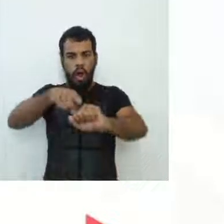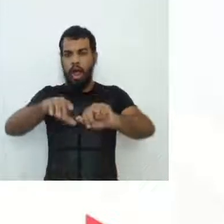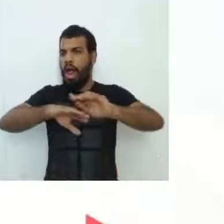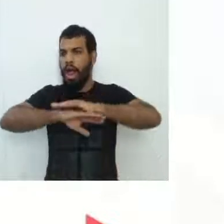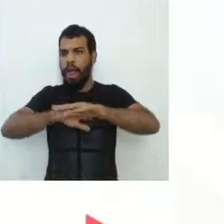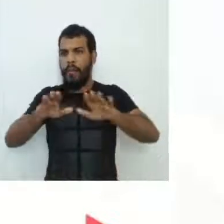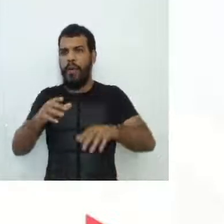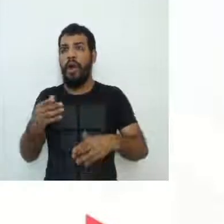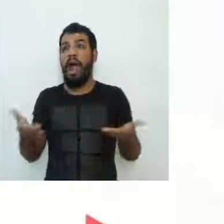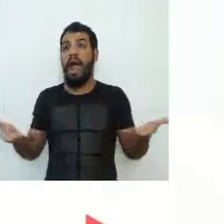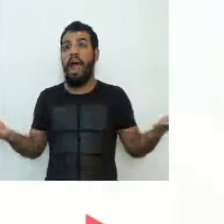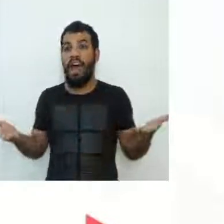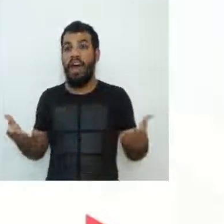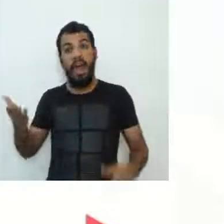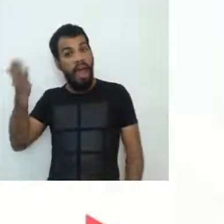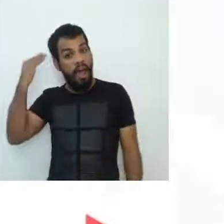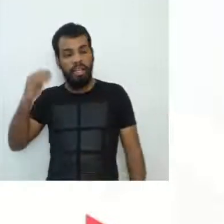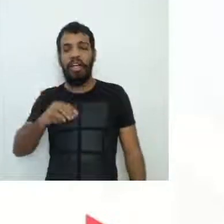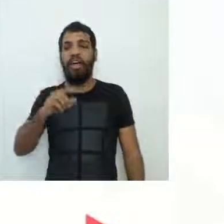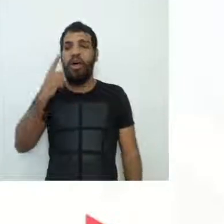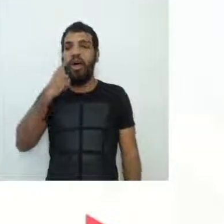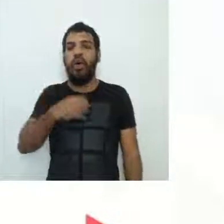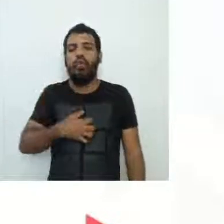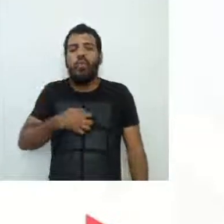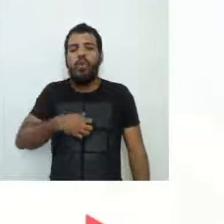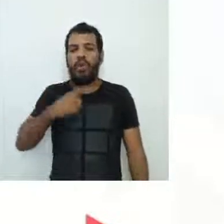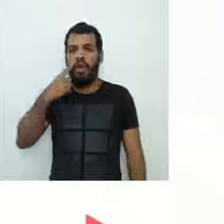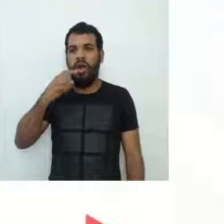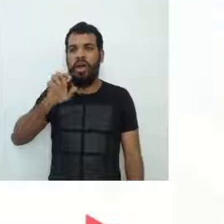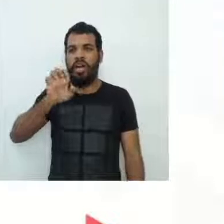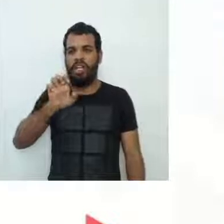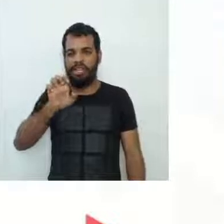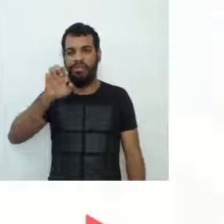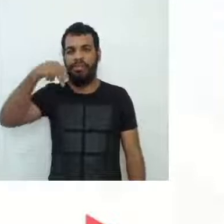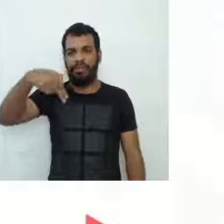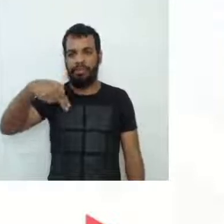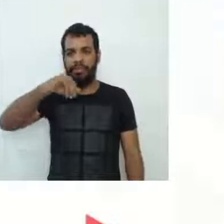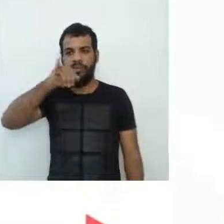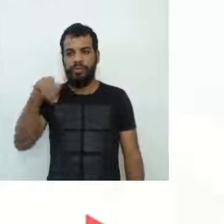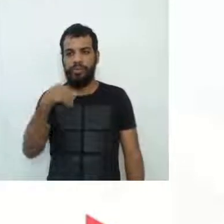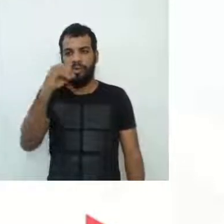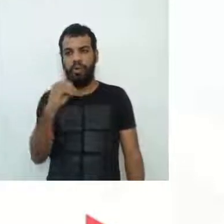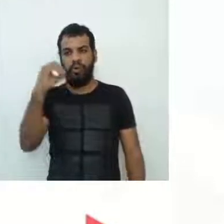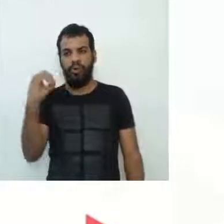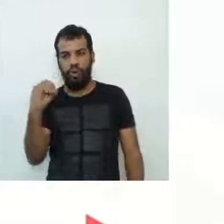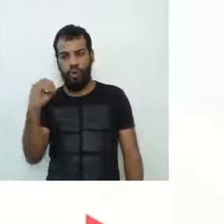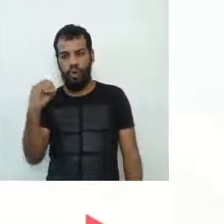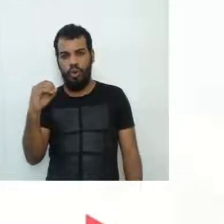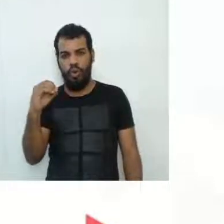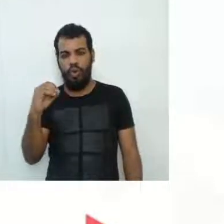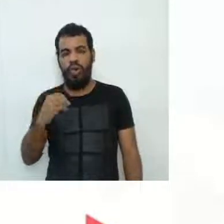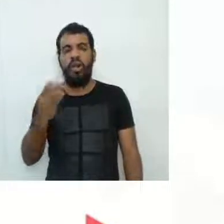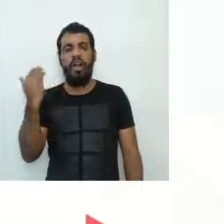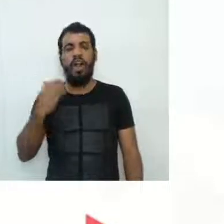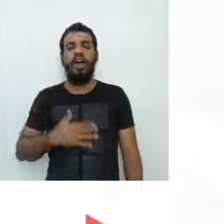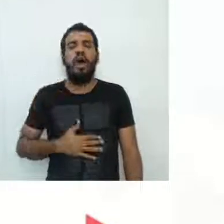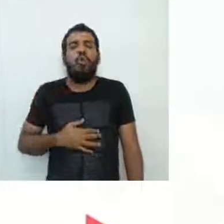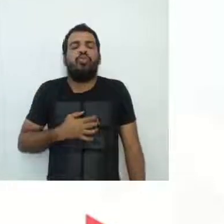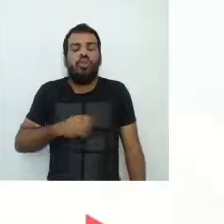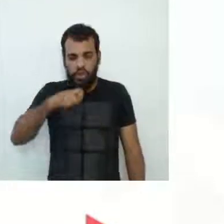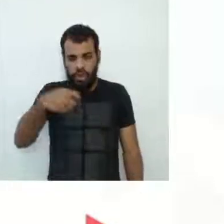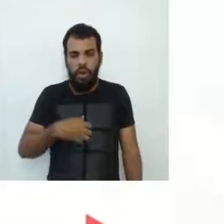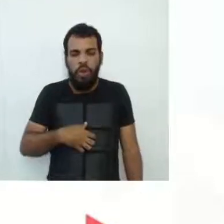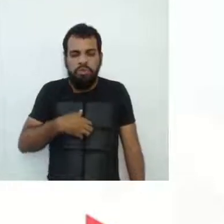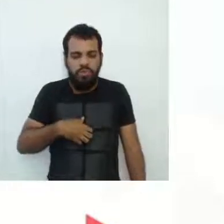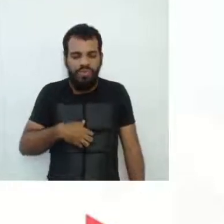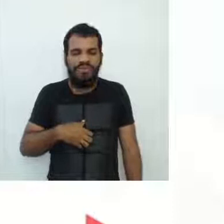Olha como é que a gente escrevia a palavra enjoo. Enjoo tinha um acento circunflexo no primeiro O.